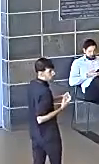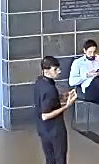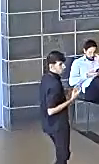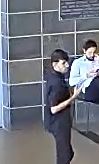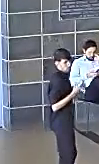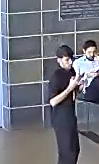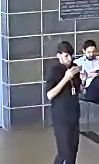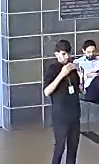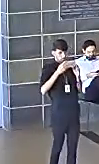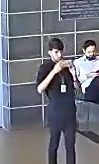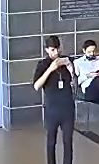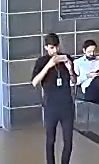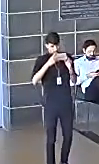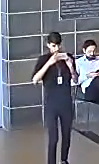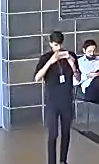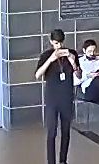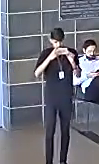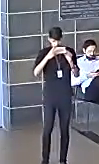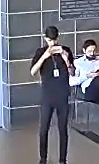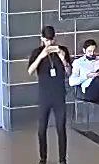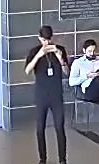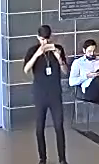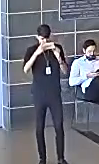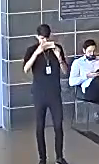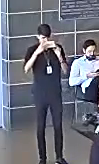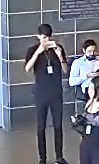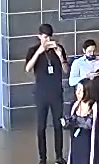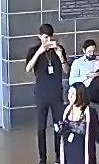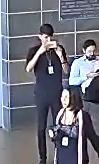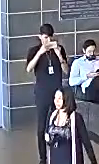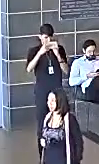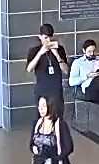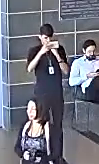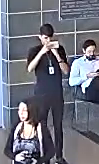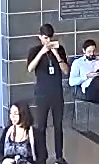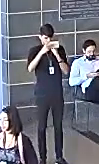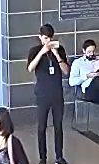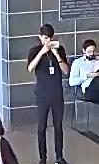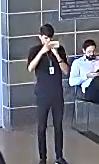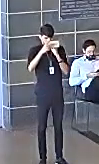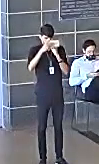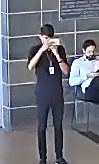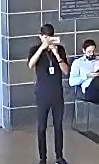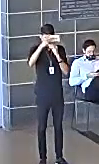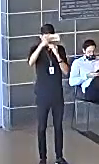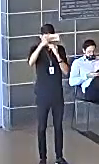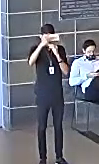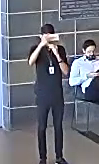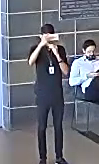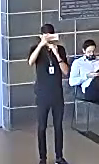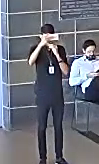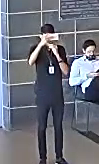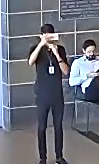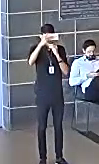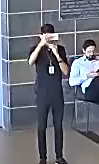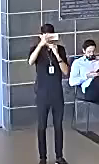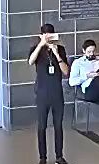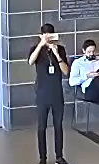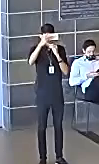a discussão e votação de proposições que dispensam a apreciação do plenário requerimentos